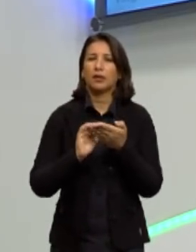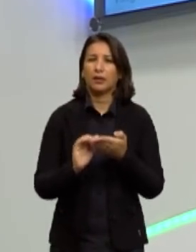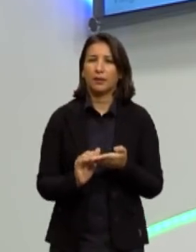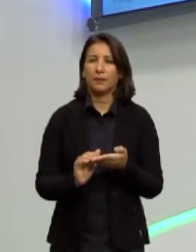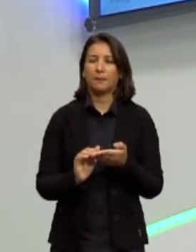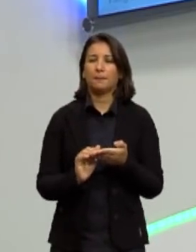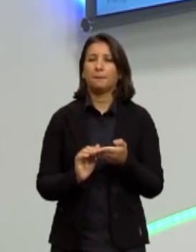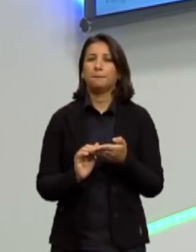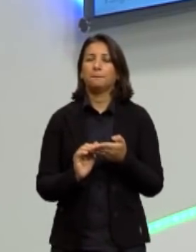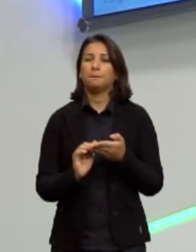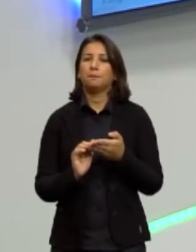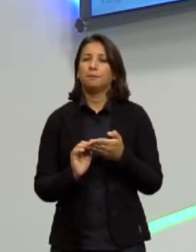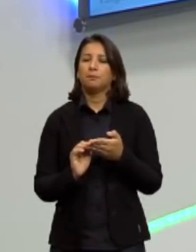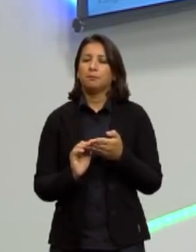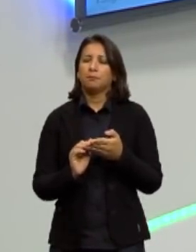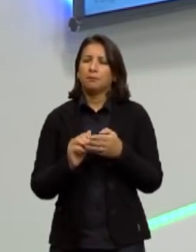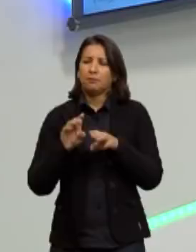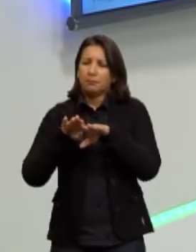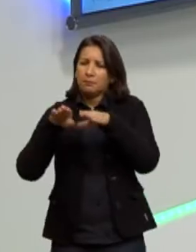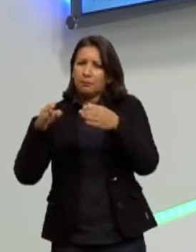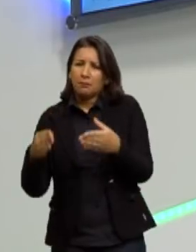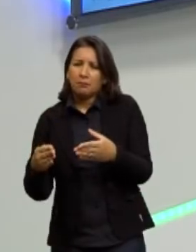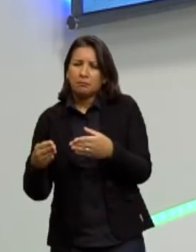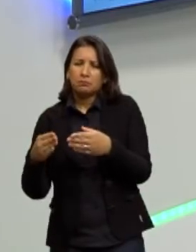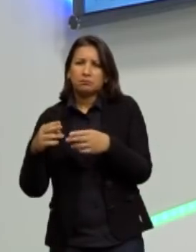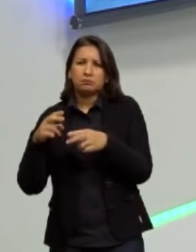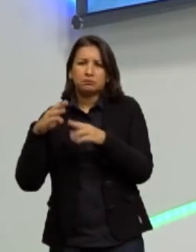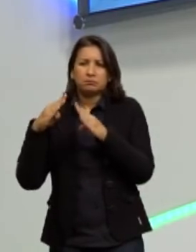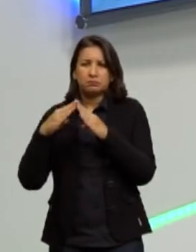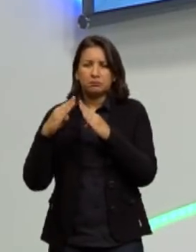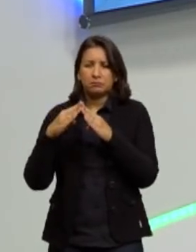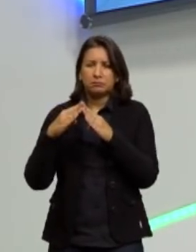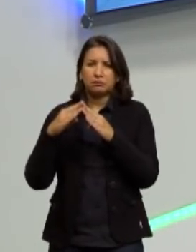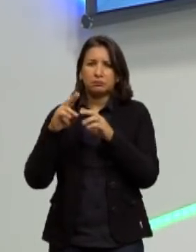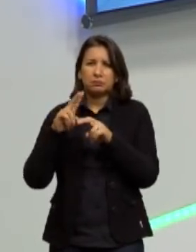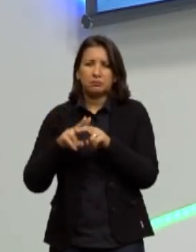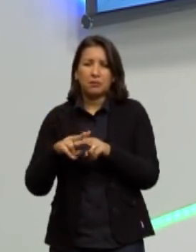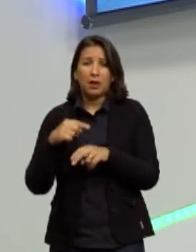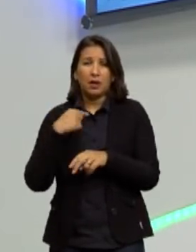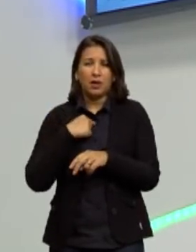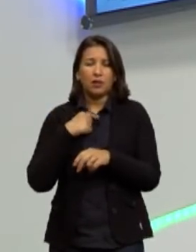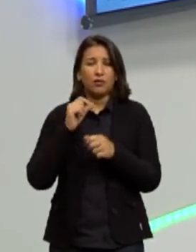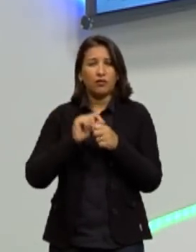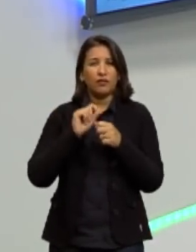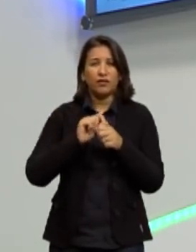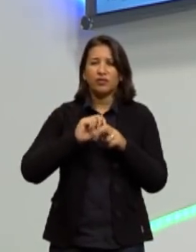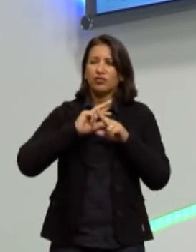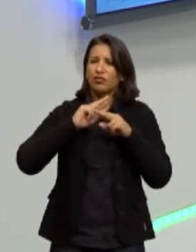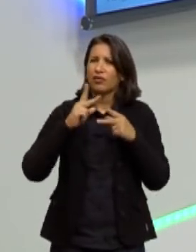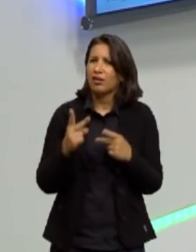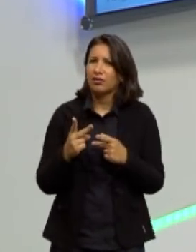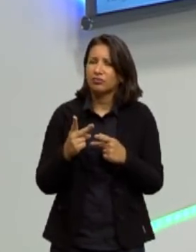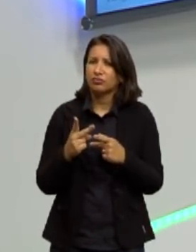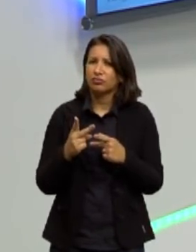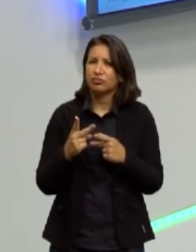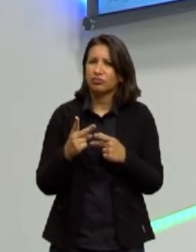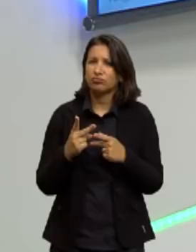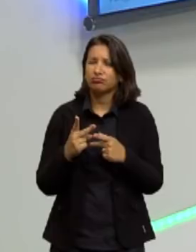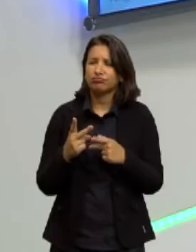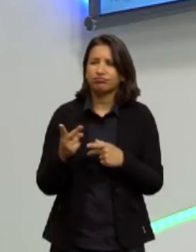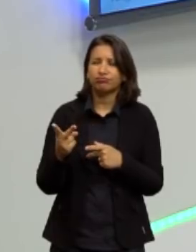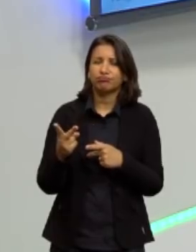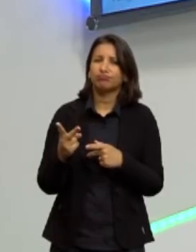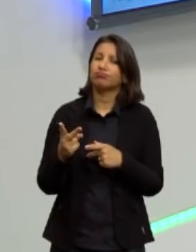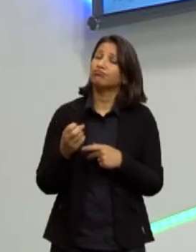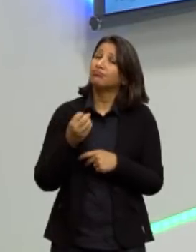gritar no sofá na mesa onde quer que vocês estejam assistindo eu fiz diferente e aí se eu pudesse ouvir